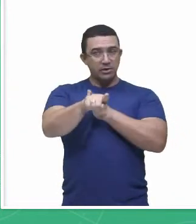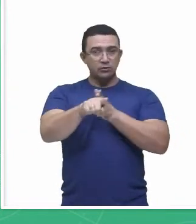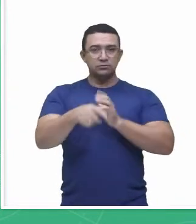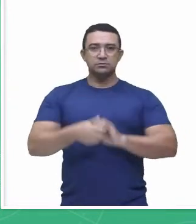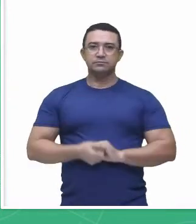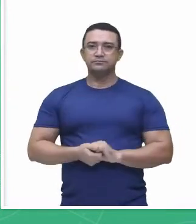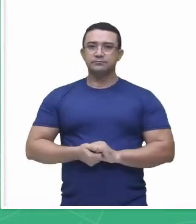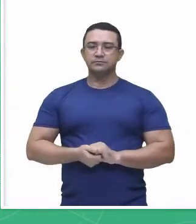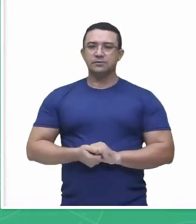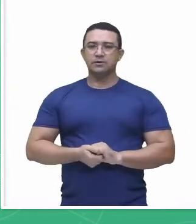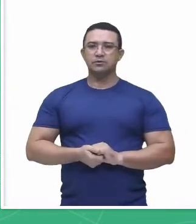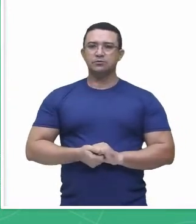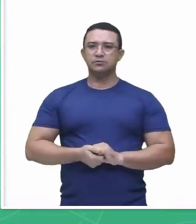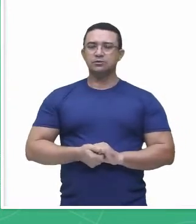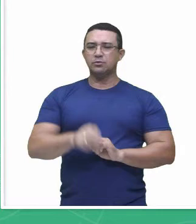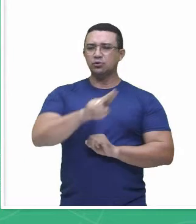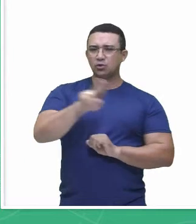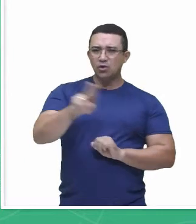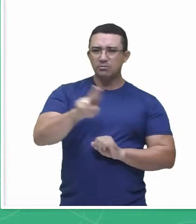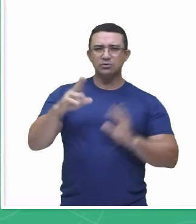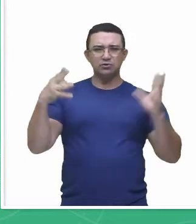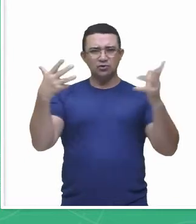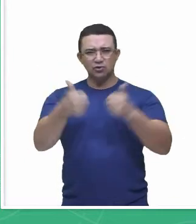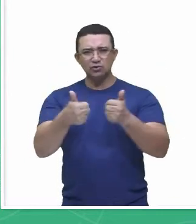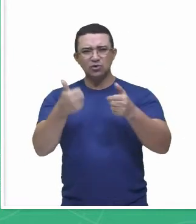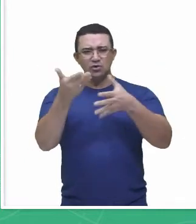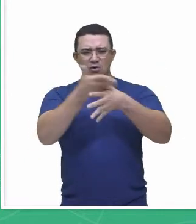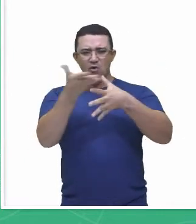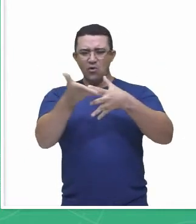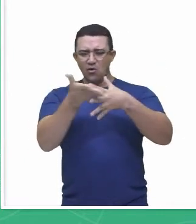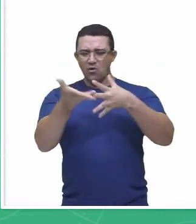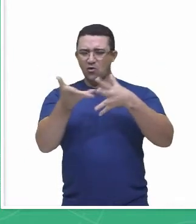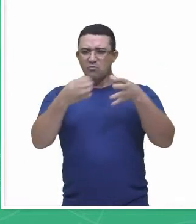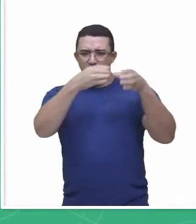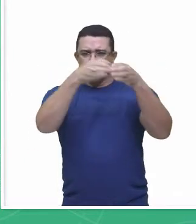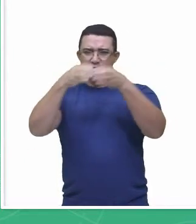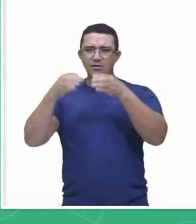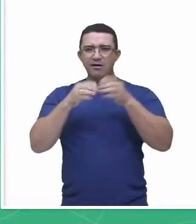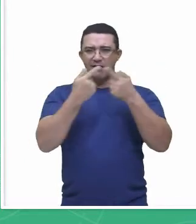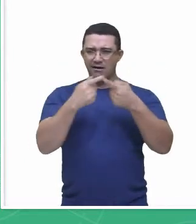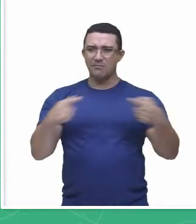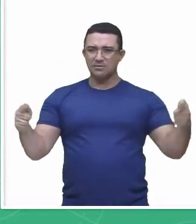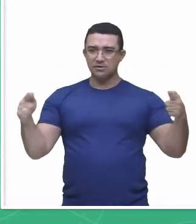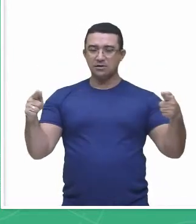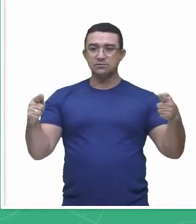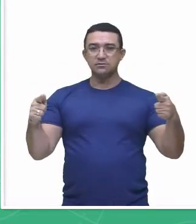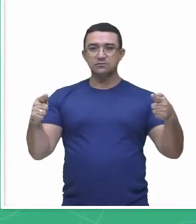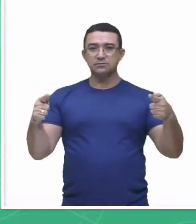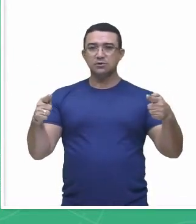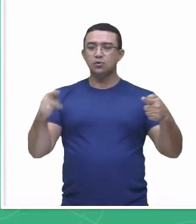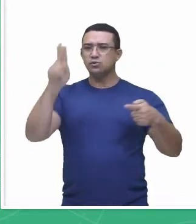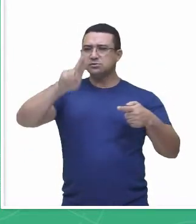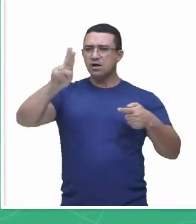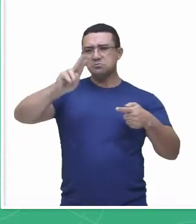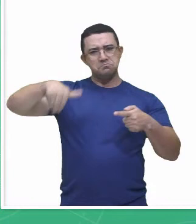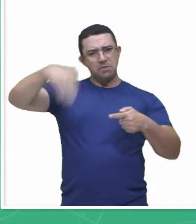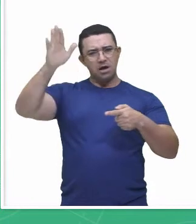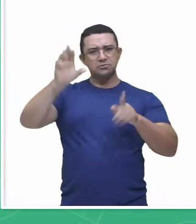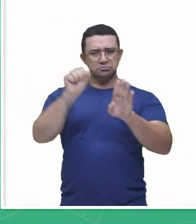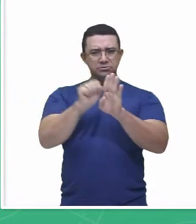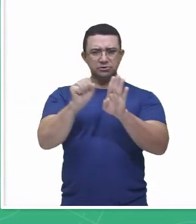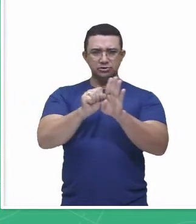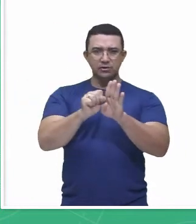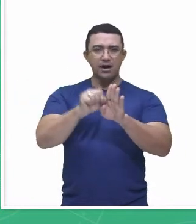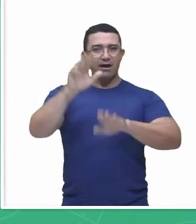gramaticais que pertencem aos nomes, adjetivo e substantivos são as mais conhecidas, né, as que nós mais utilizamos, é possível haver